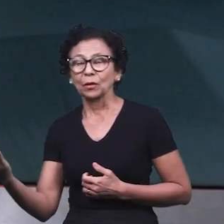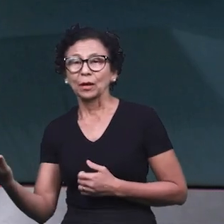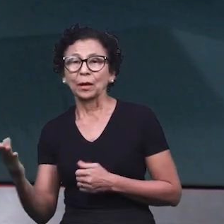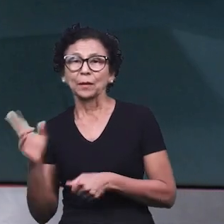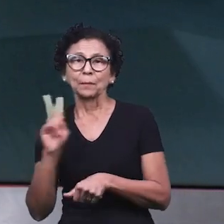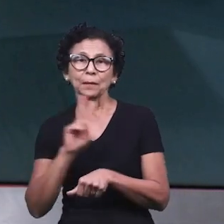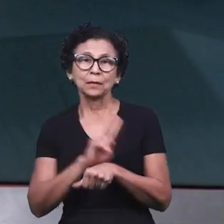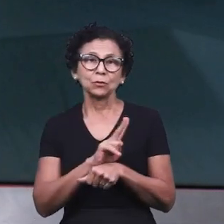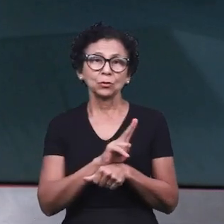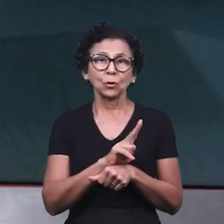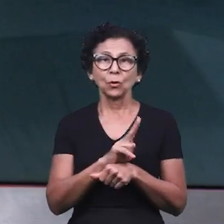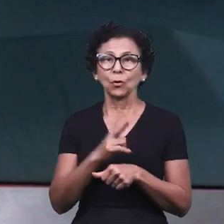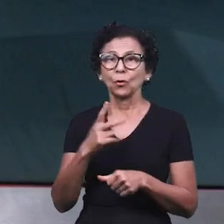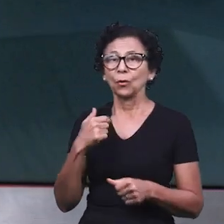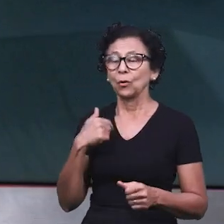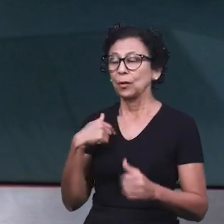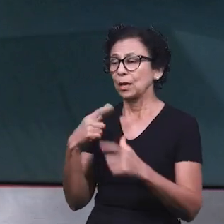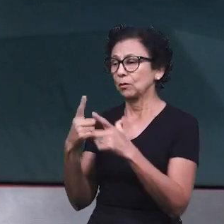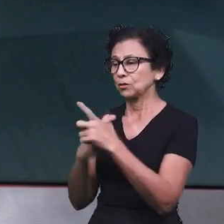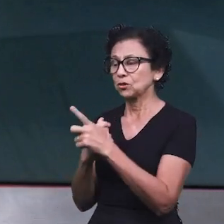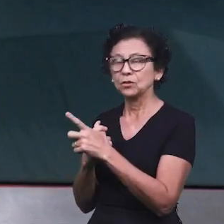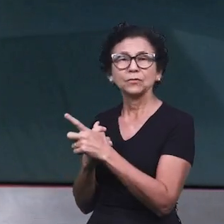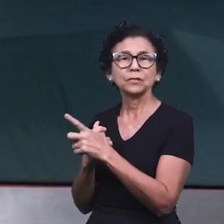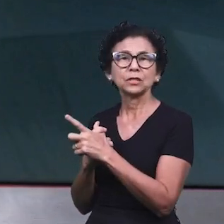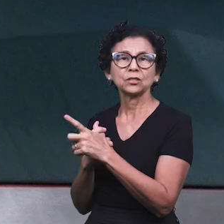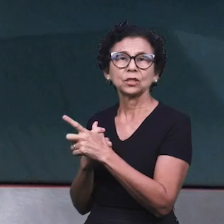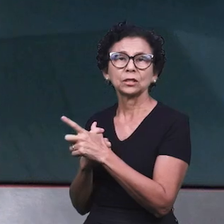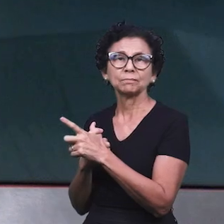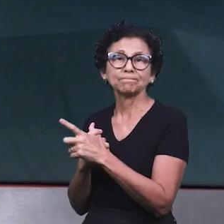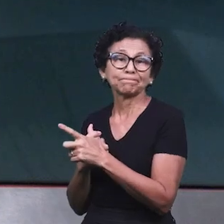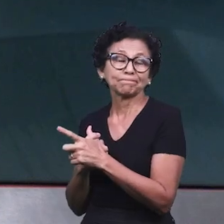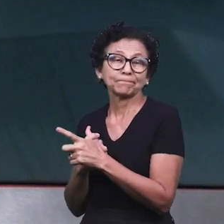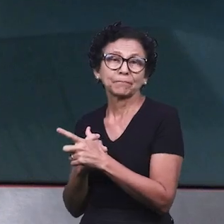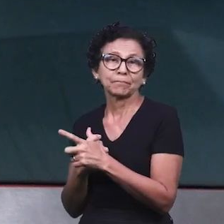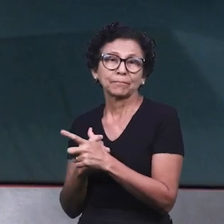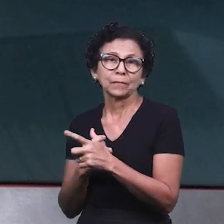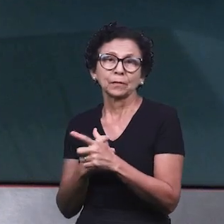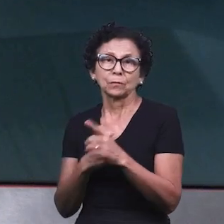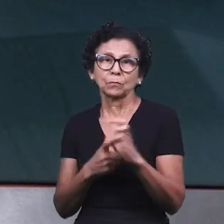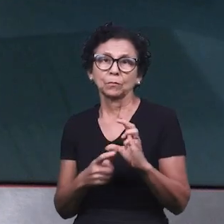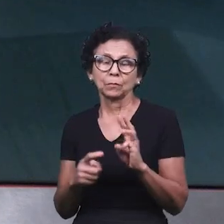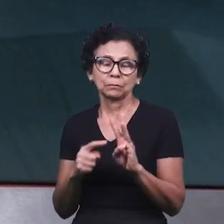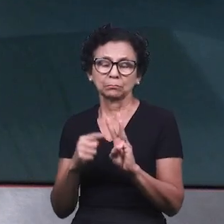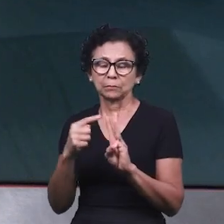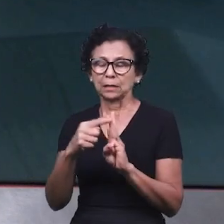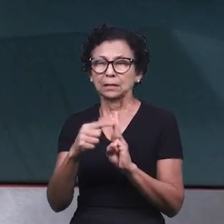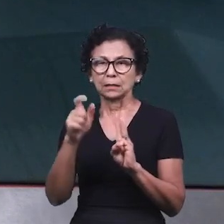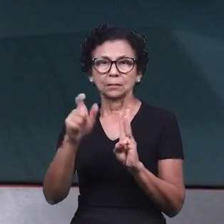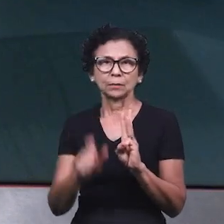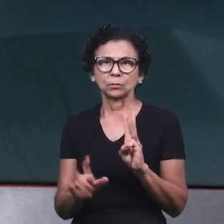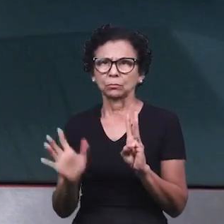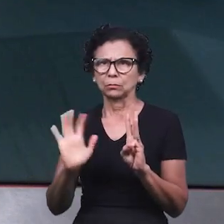devedor. Inicialmente, não há interferência de terceiros. Quando vai